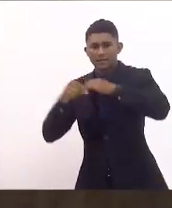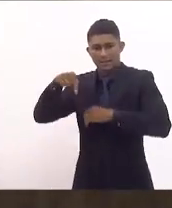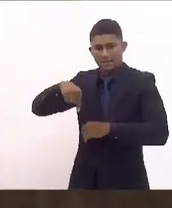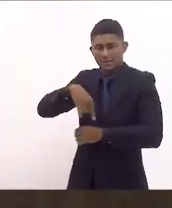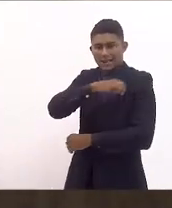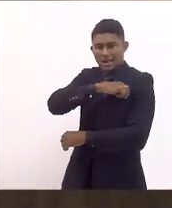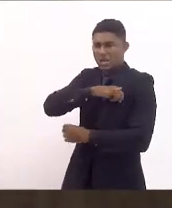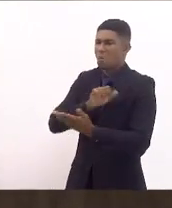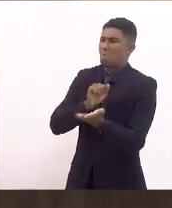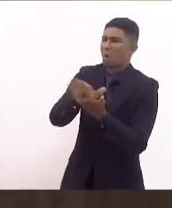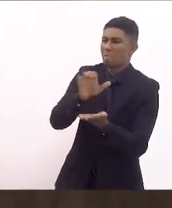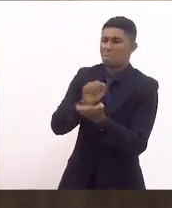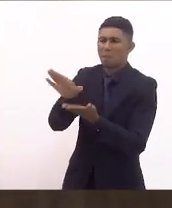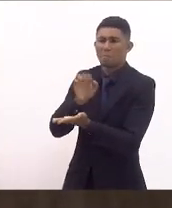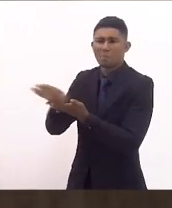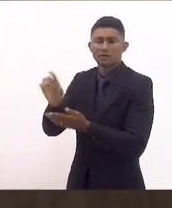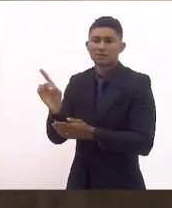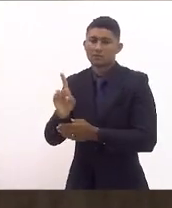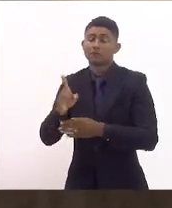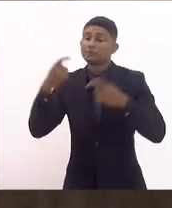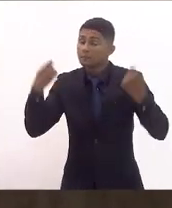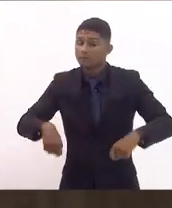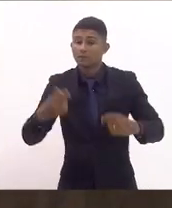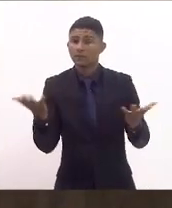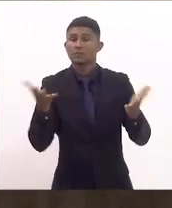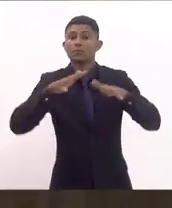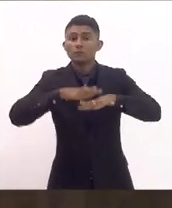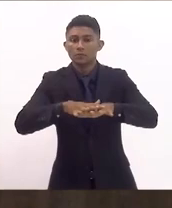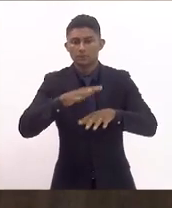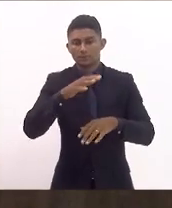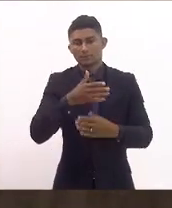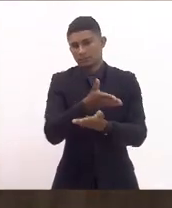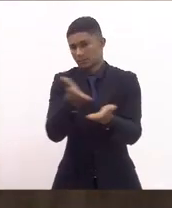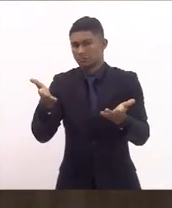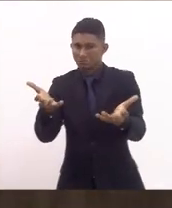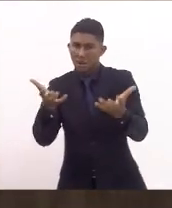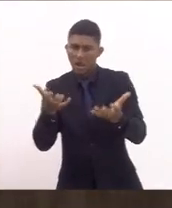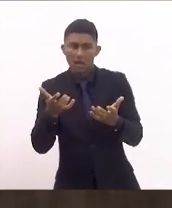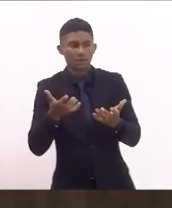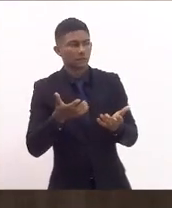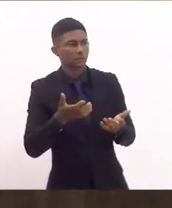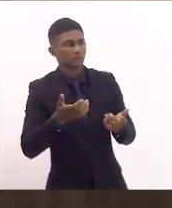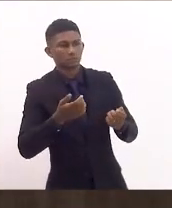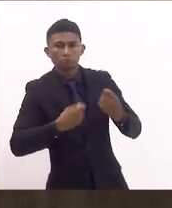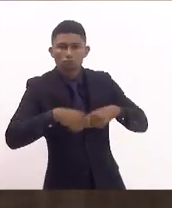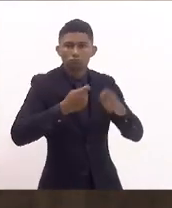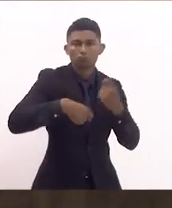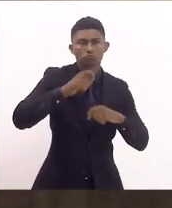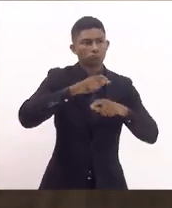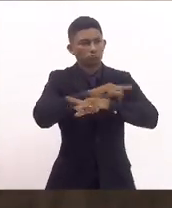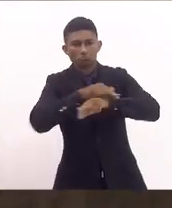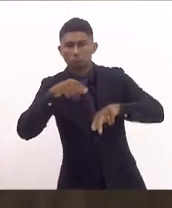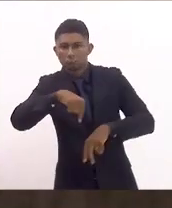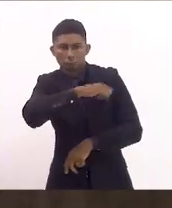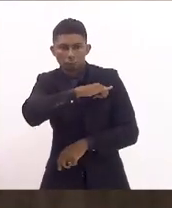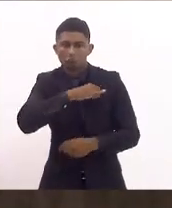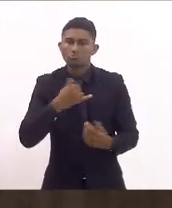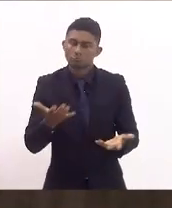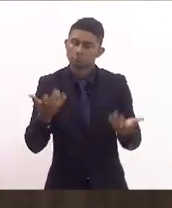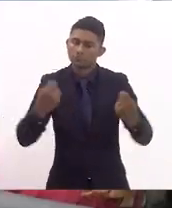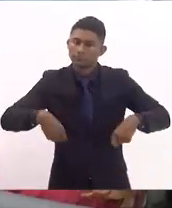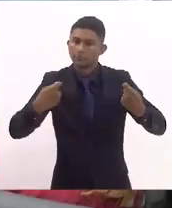e tenha esteja mais inclusivo a tem que gerar riqueza quem quer gerar emprego que quer gerar renda é por aqui e